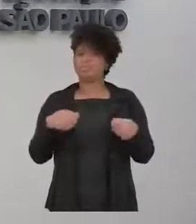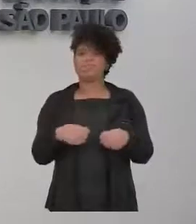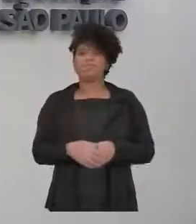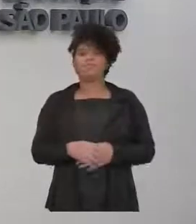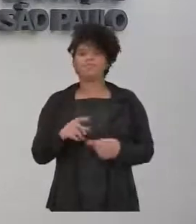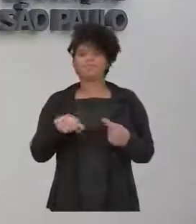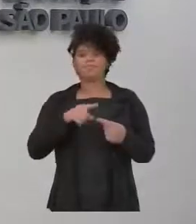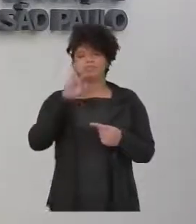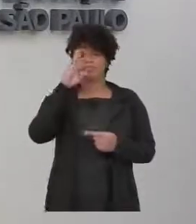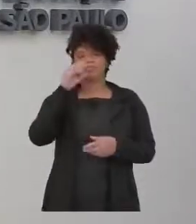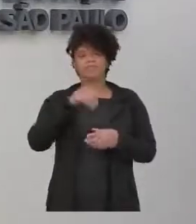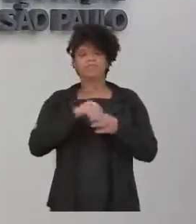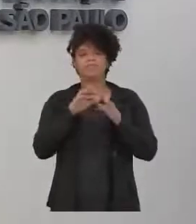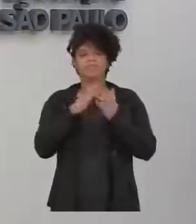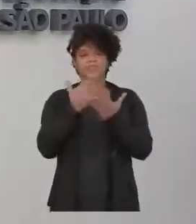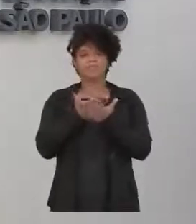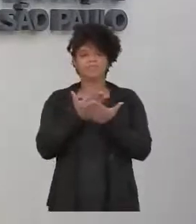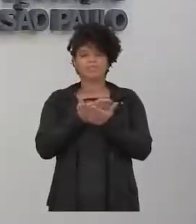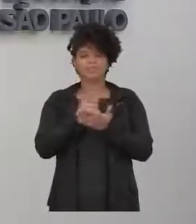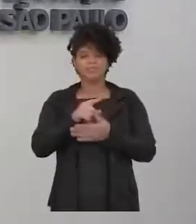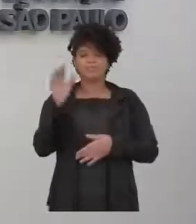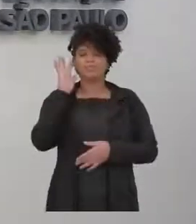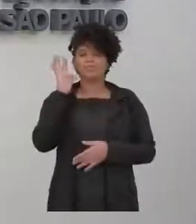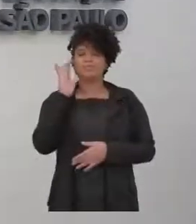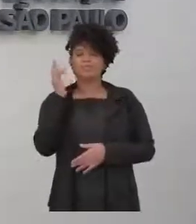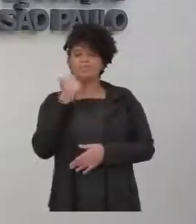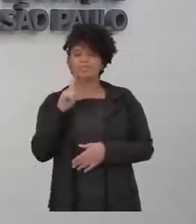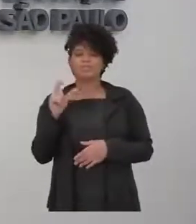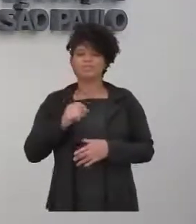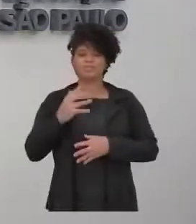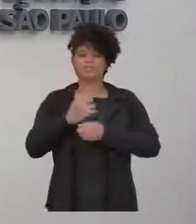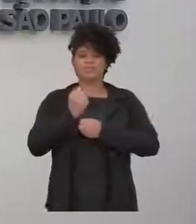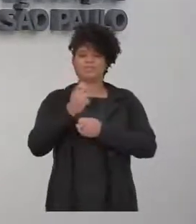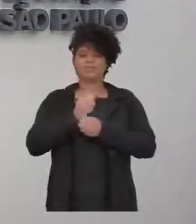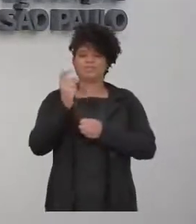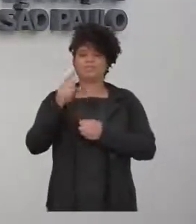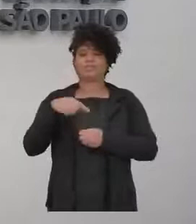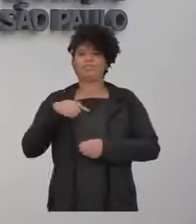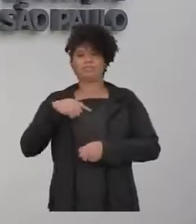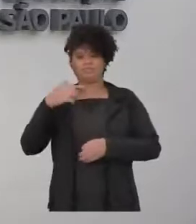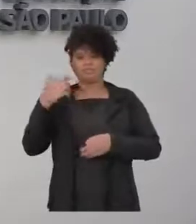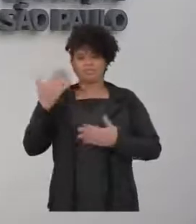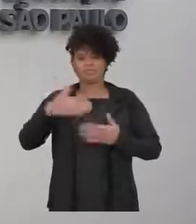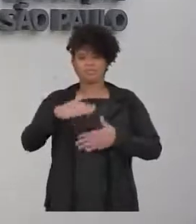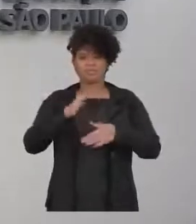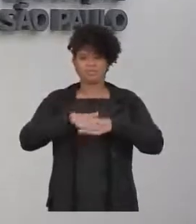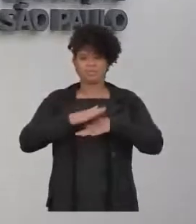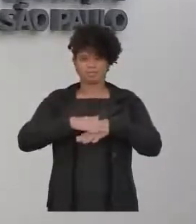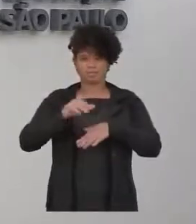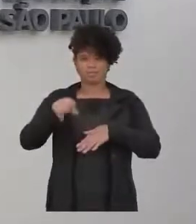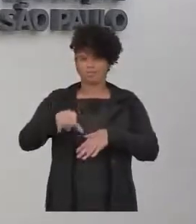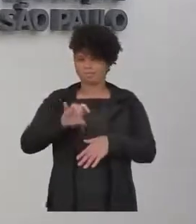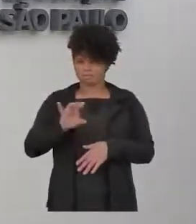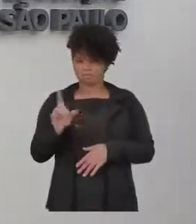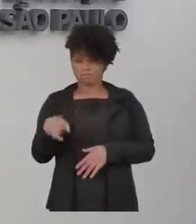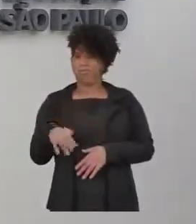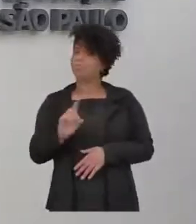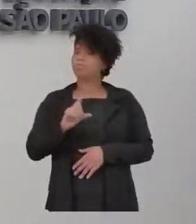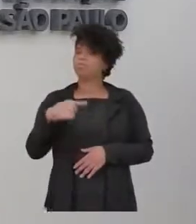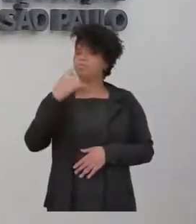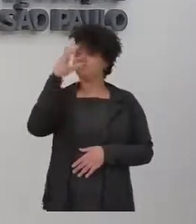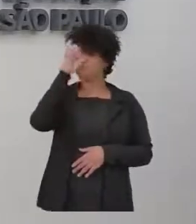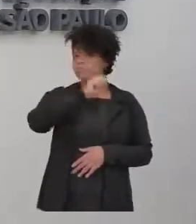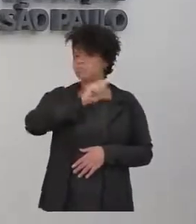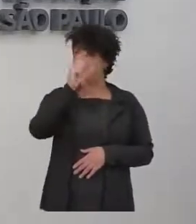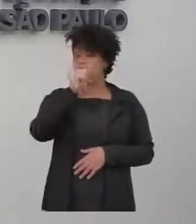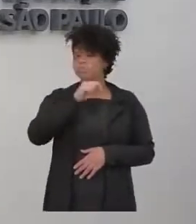objetivo da escola não é você apenas conseguir pontos e mais pontos, você fazer uma prova e passar na prova. É claro que é você aprender e que esse